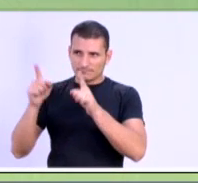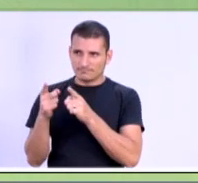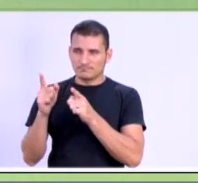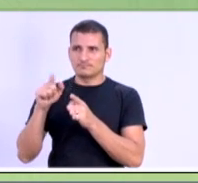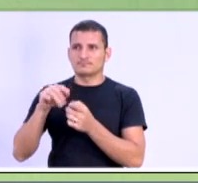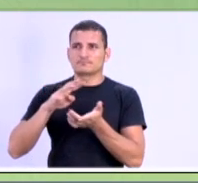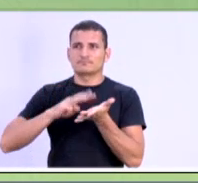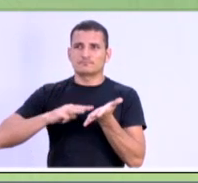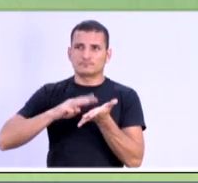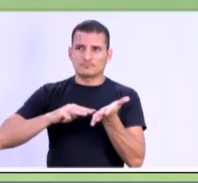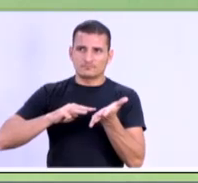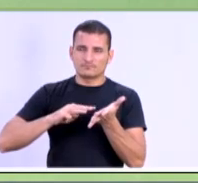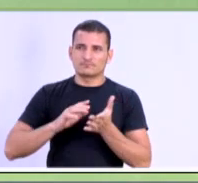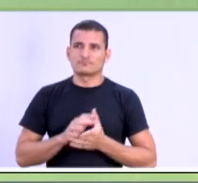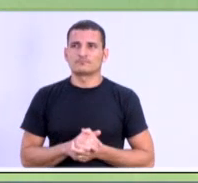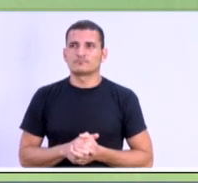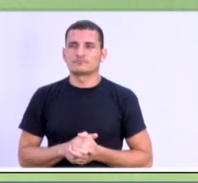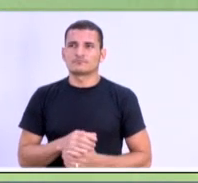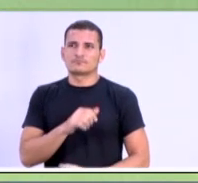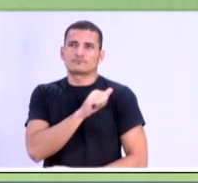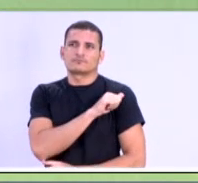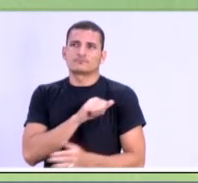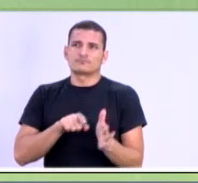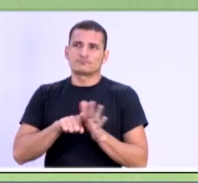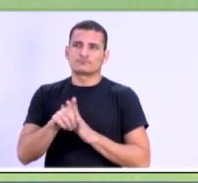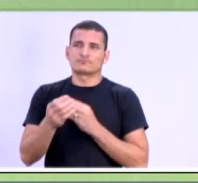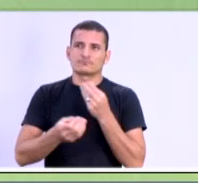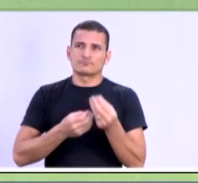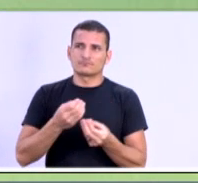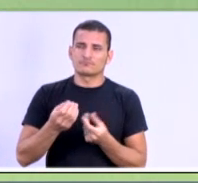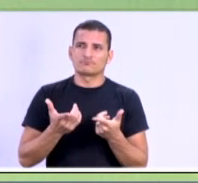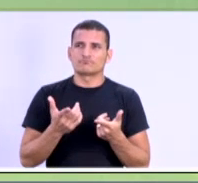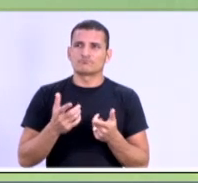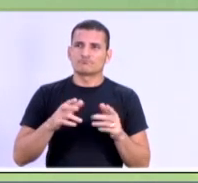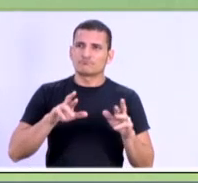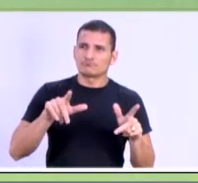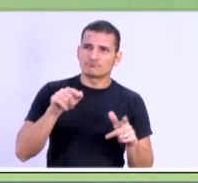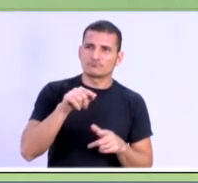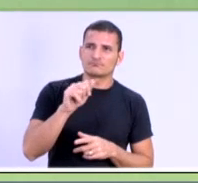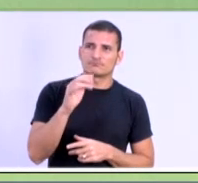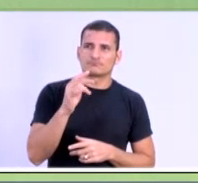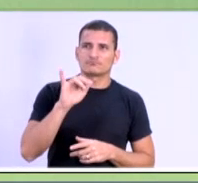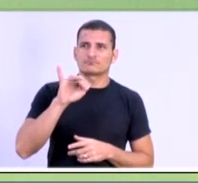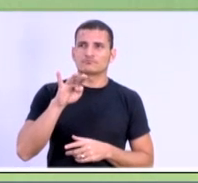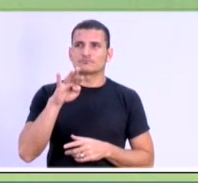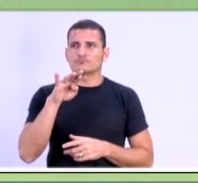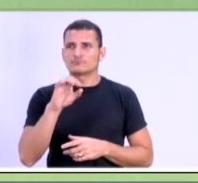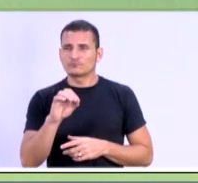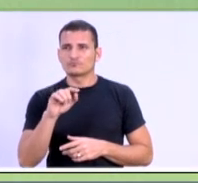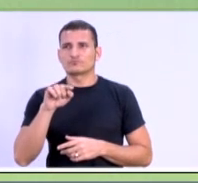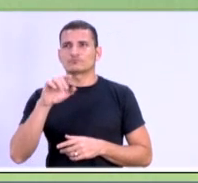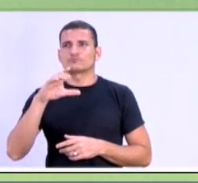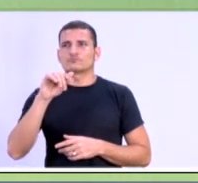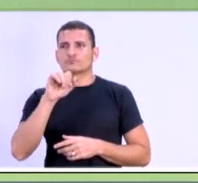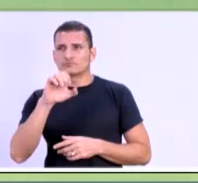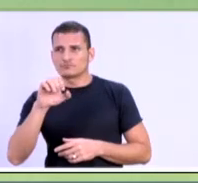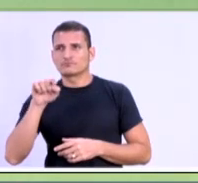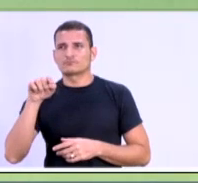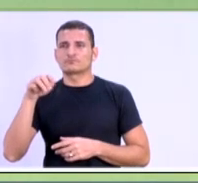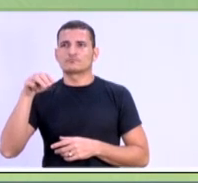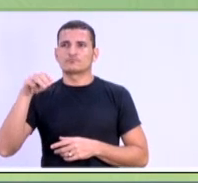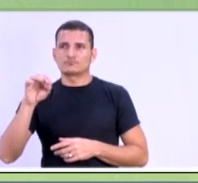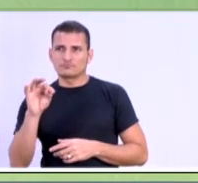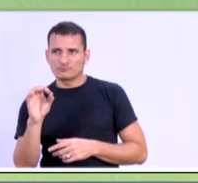Muitos alunos meus perguntam, professor, como é que eu vou diferenciar um atributo de uma classe de um método?